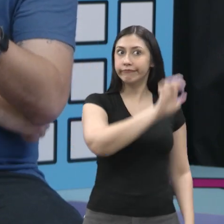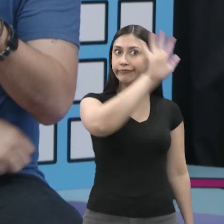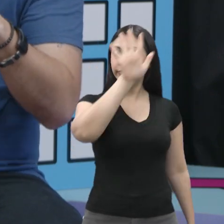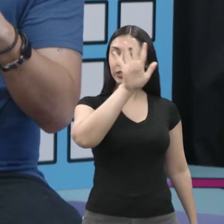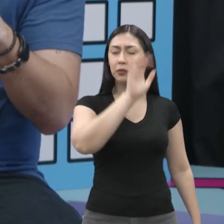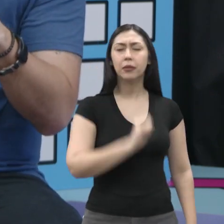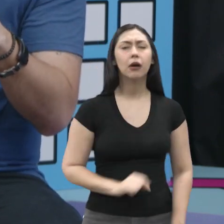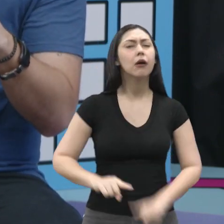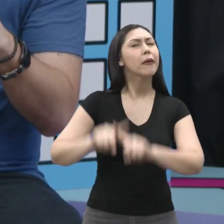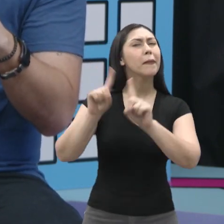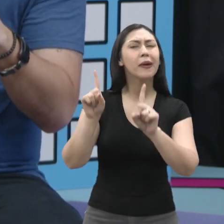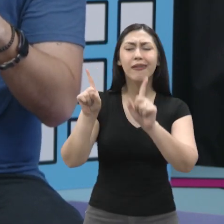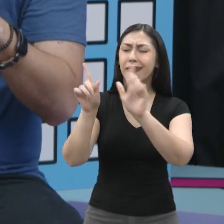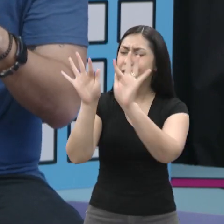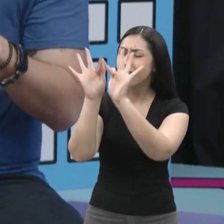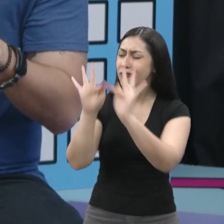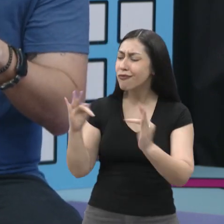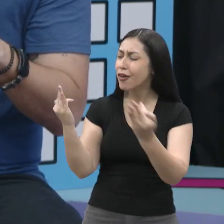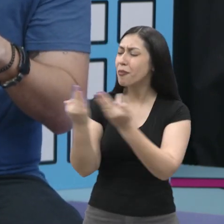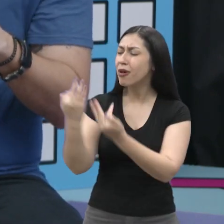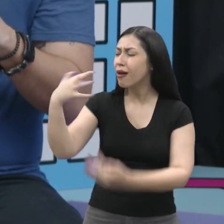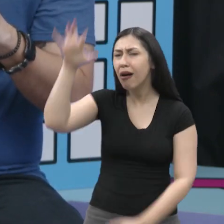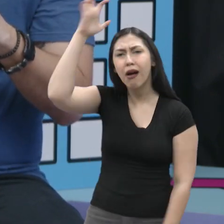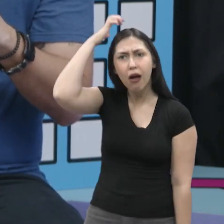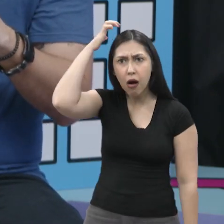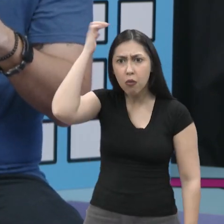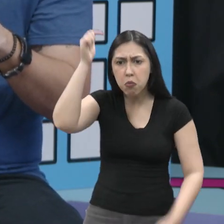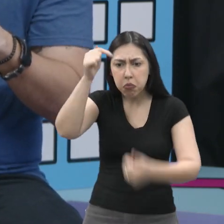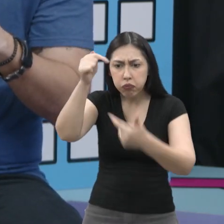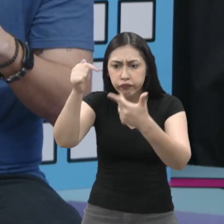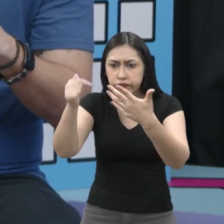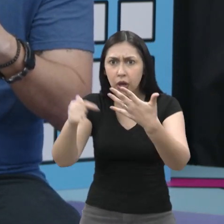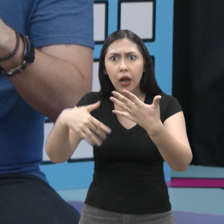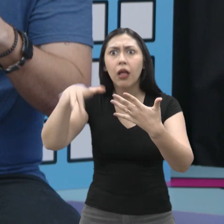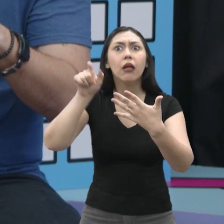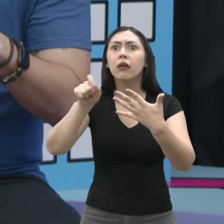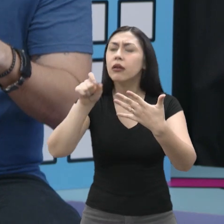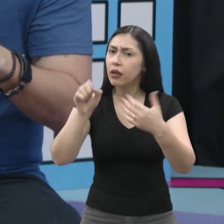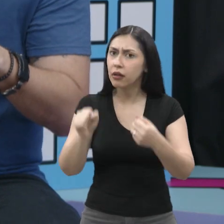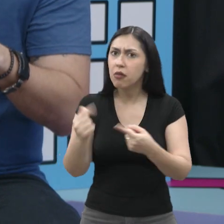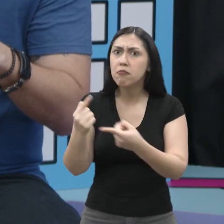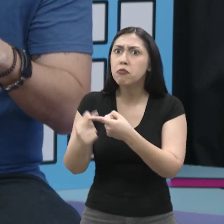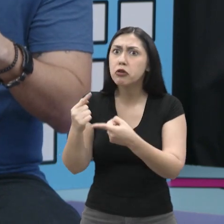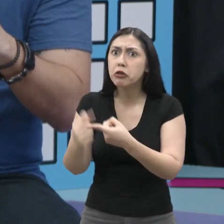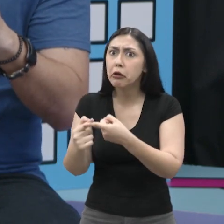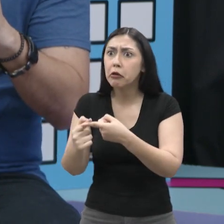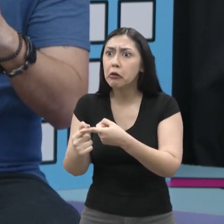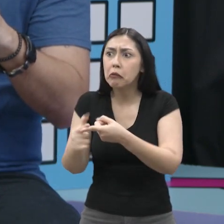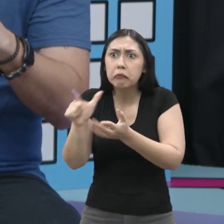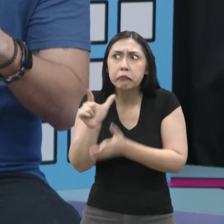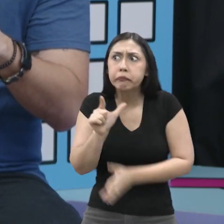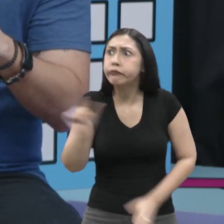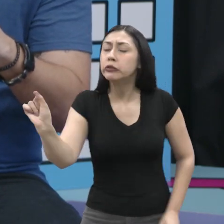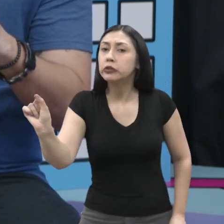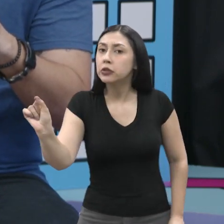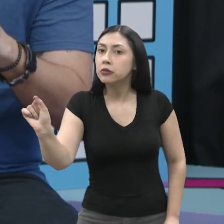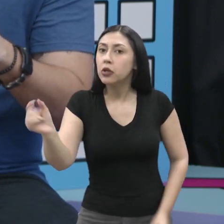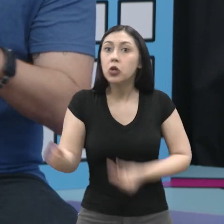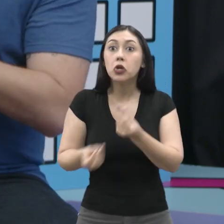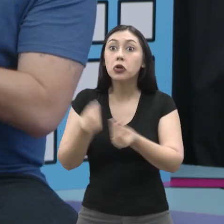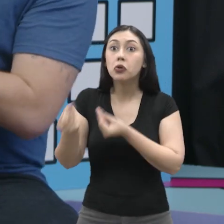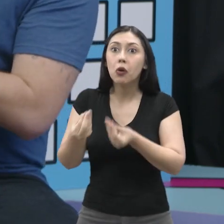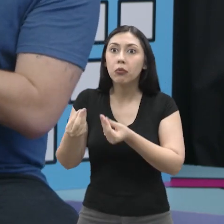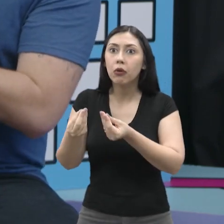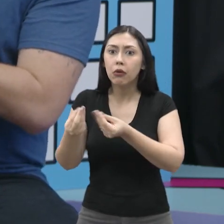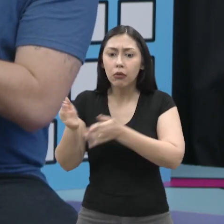Europa. Mas quem eram os membros da realeza na época, o que motivou tudo isso e como essas histórias se misturam